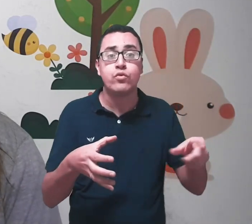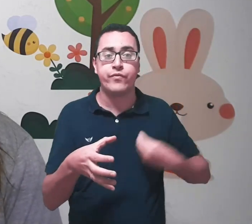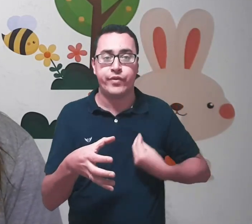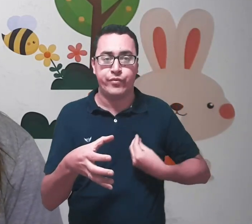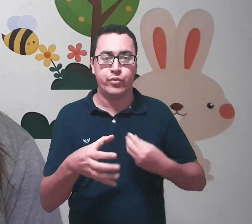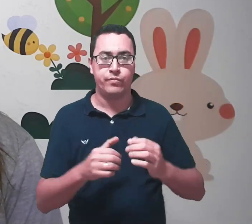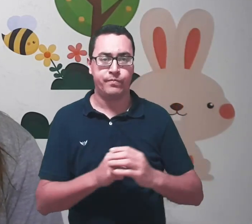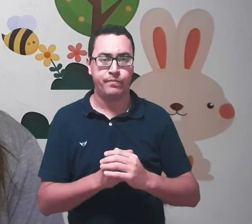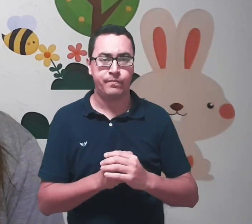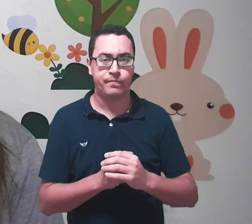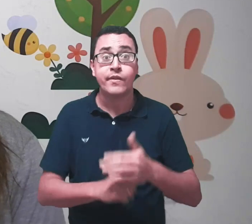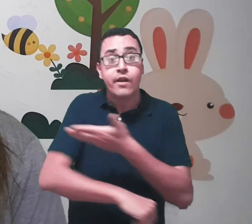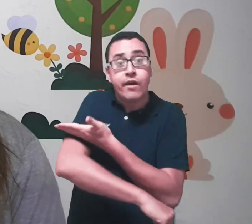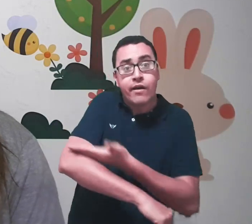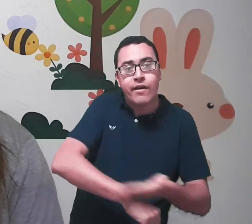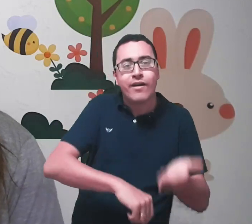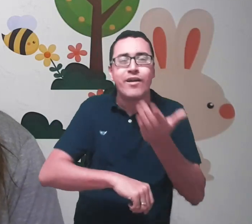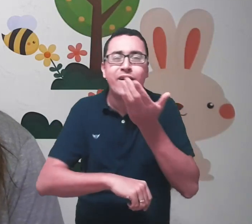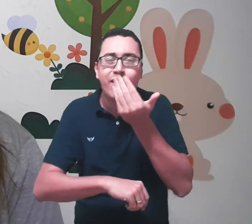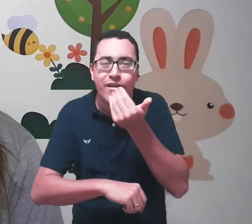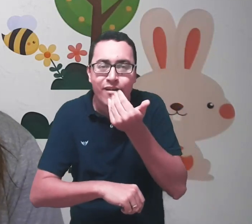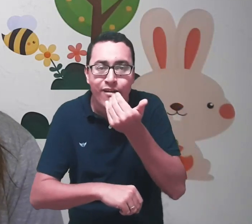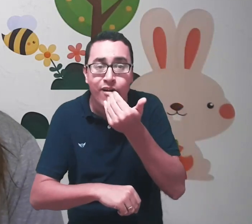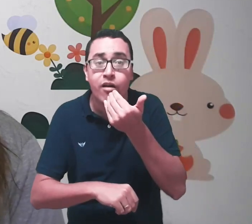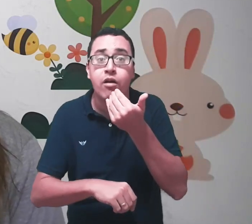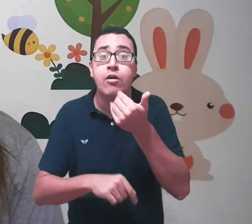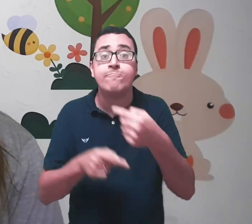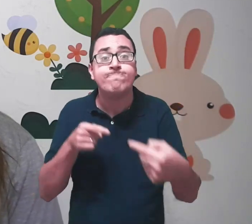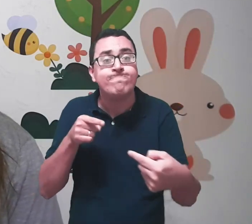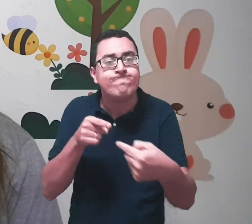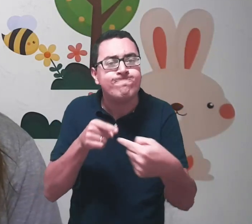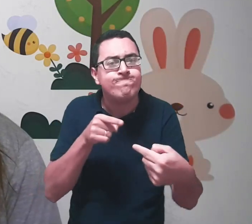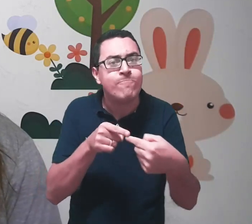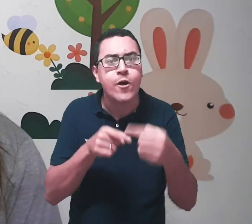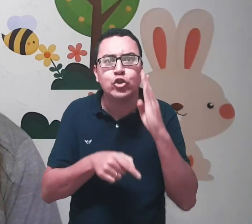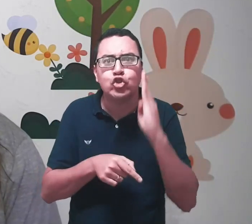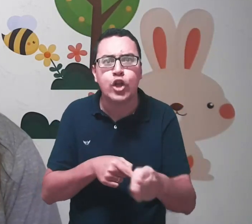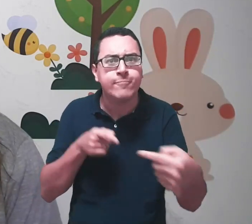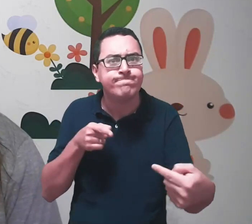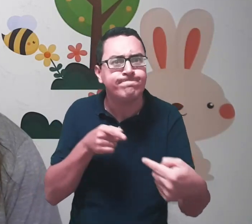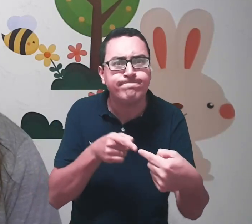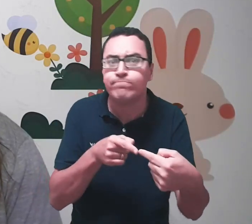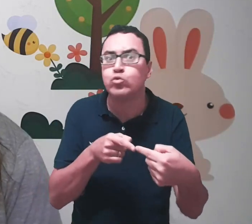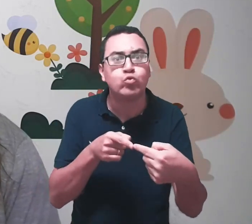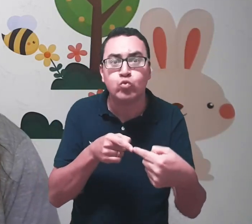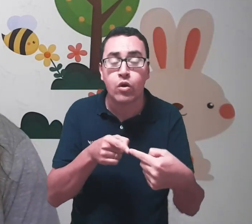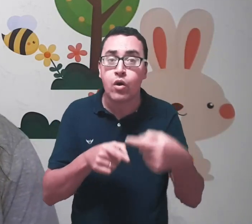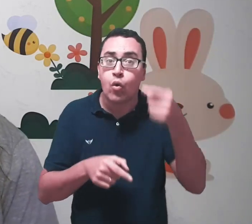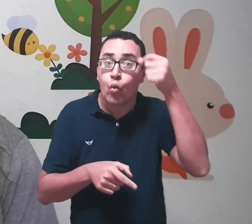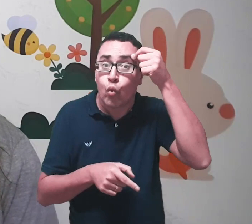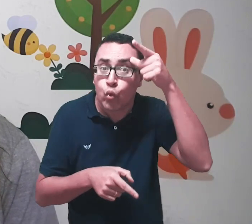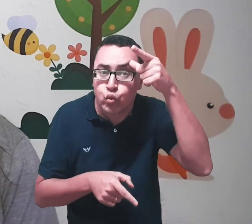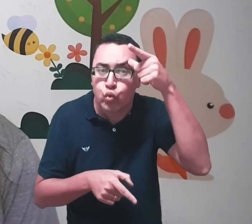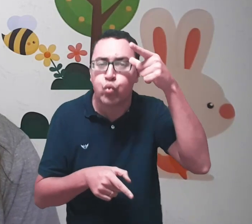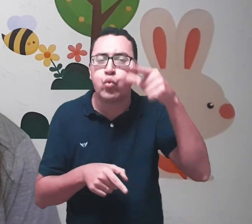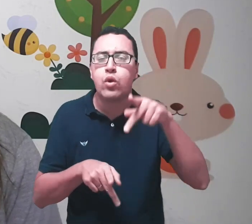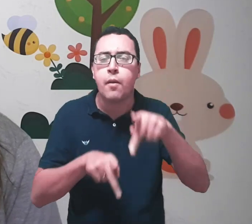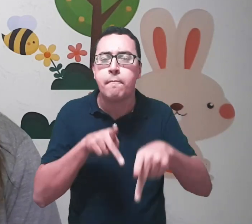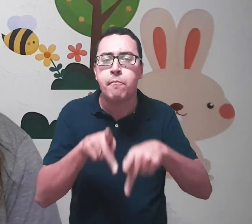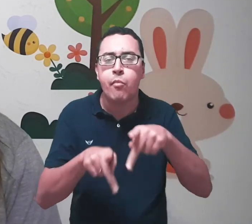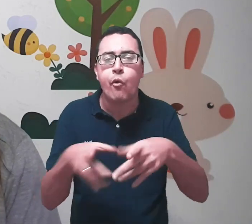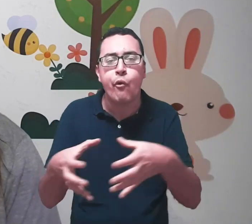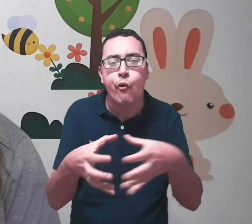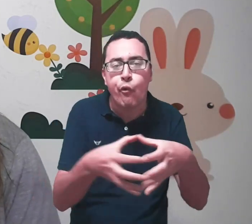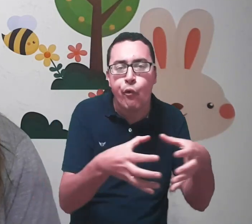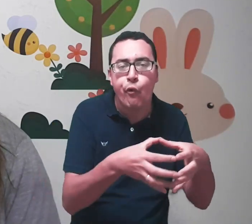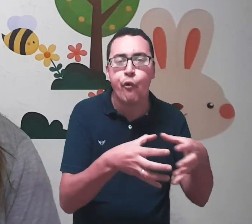hábitos alimentares, eles têm uma relação direta com a cultura de cada povo, de cada região. Então,